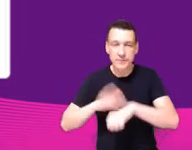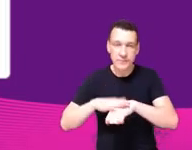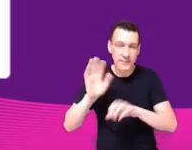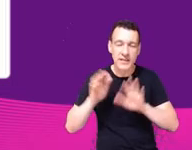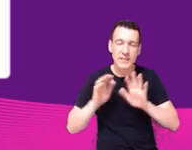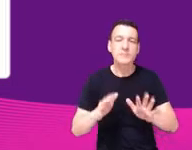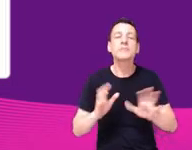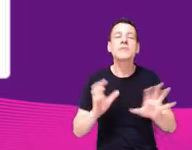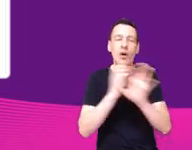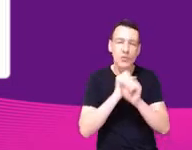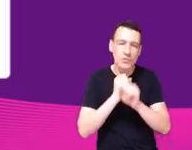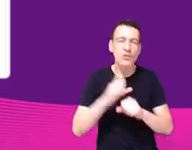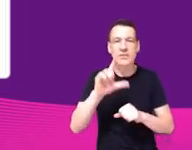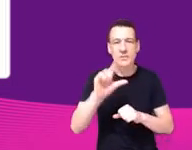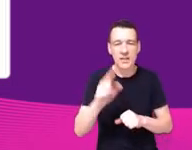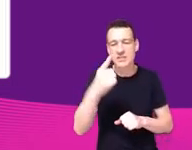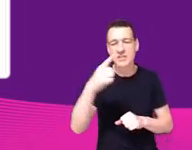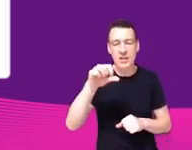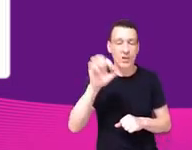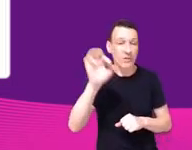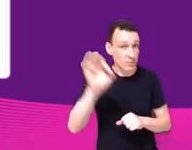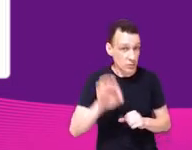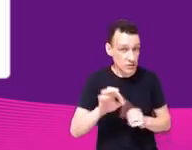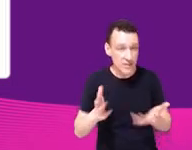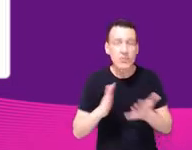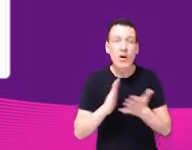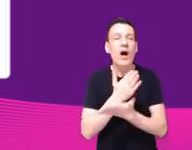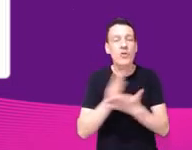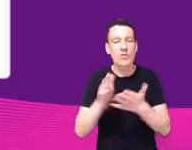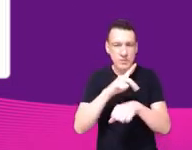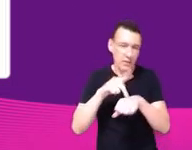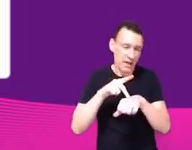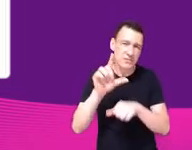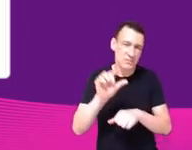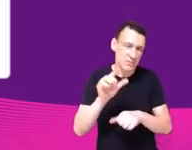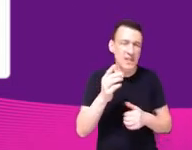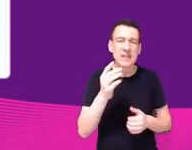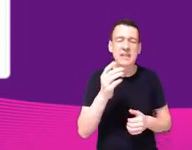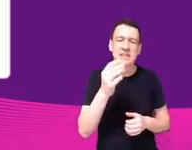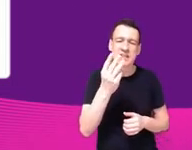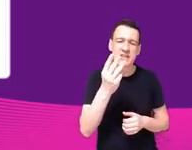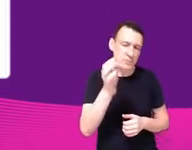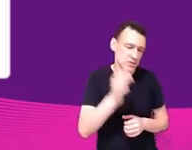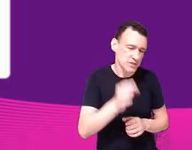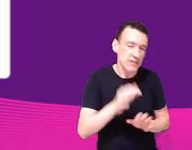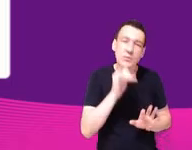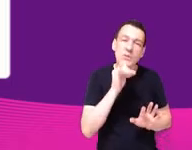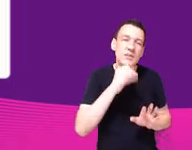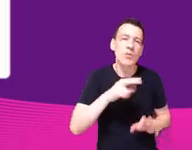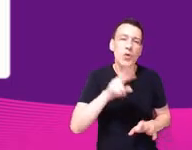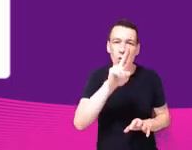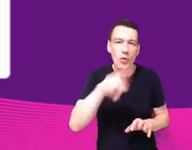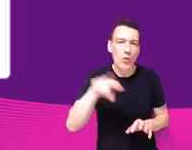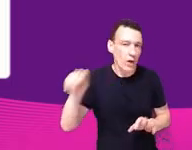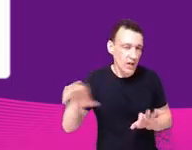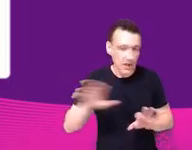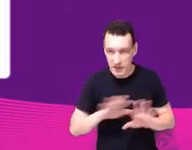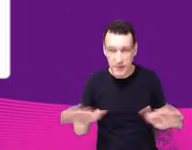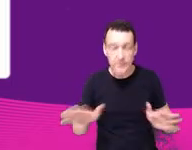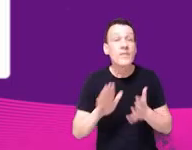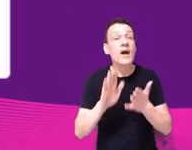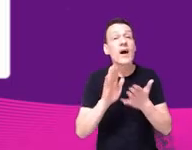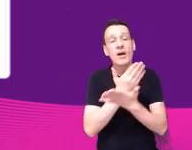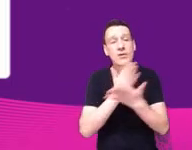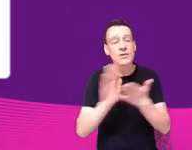19%, em alguns países ela foi muito pequena, 3% na Noruega, por exemplo, em outros países ela alcançou